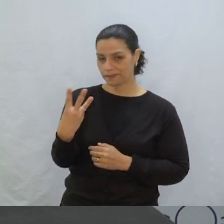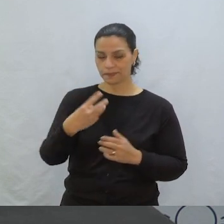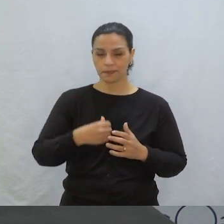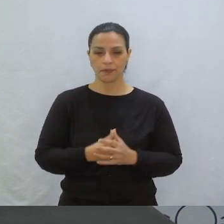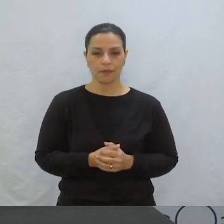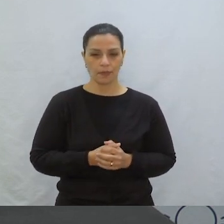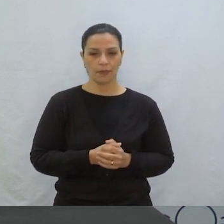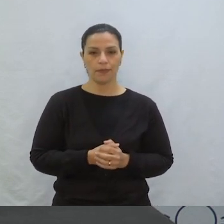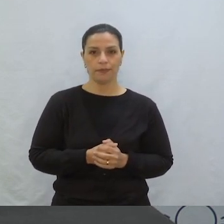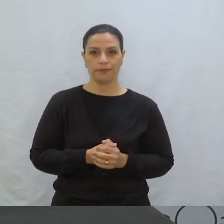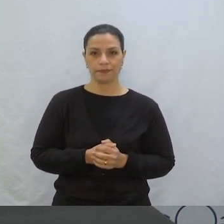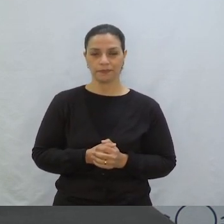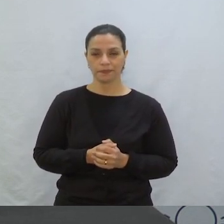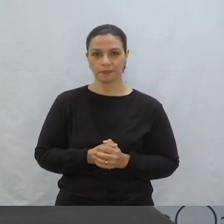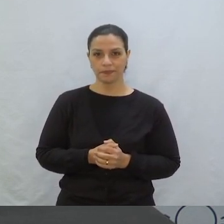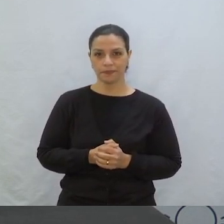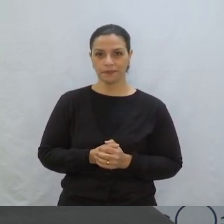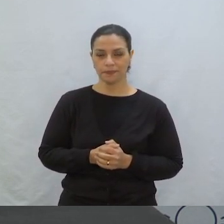2.